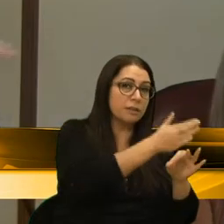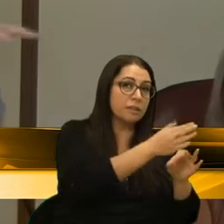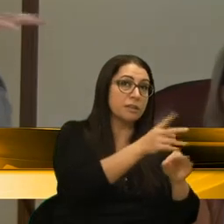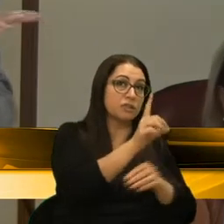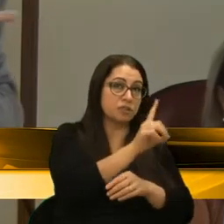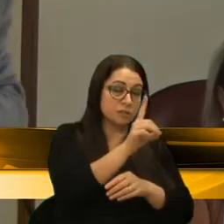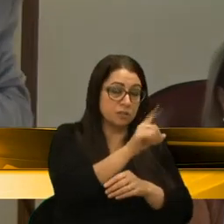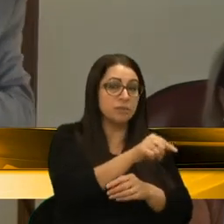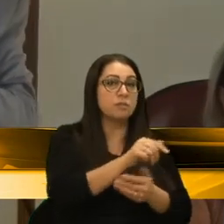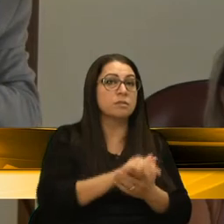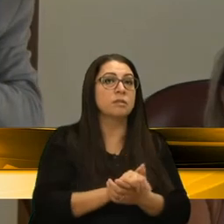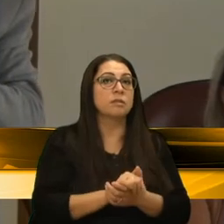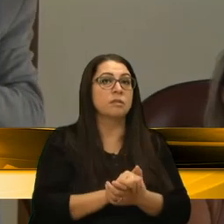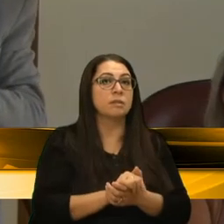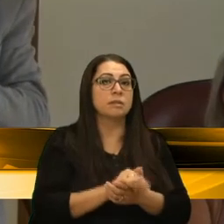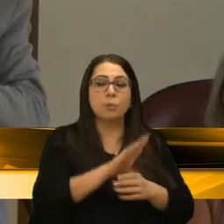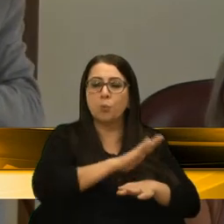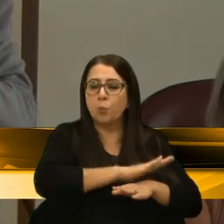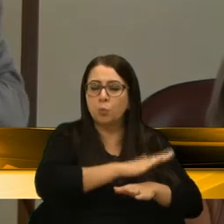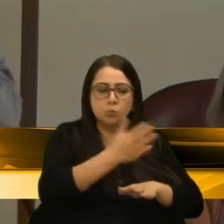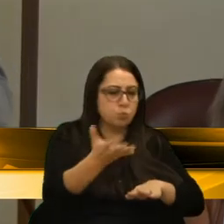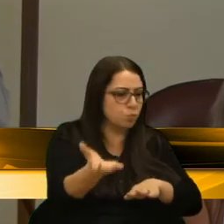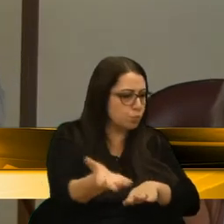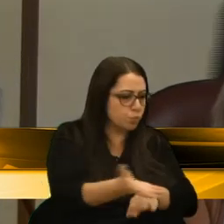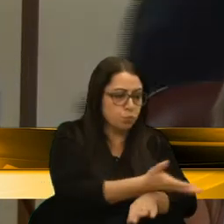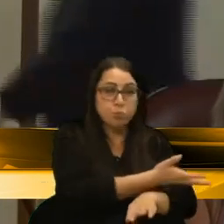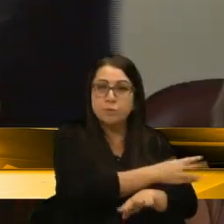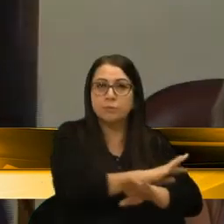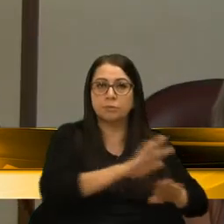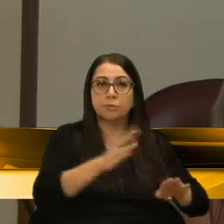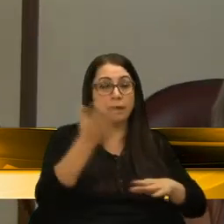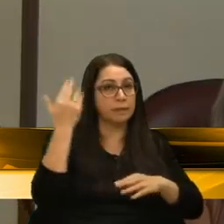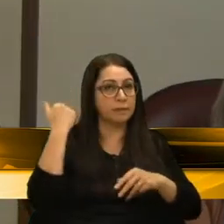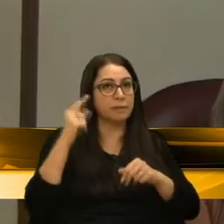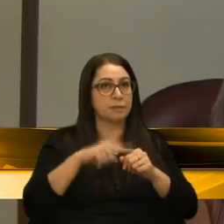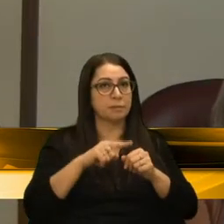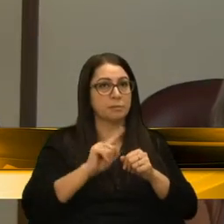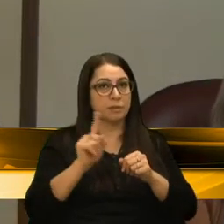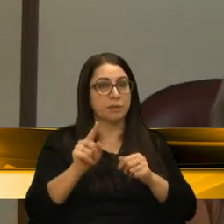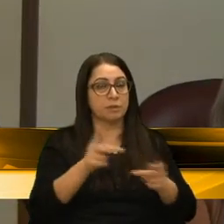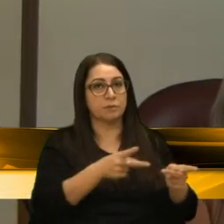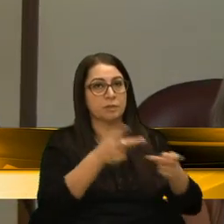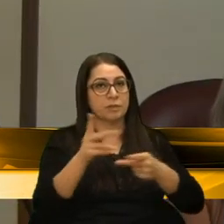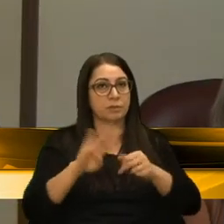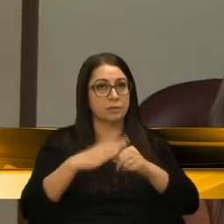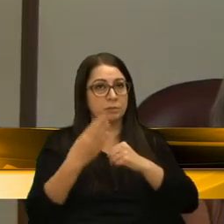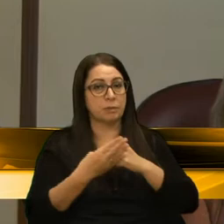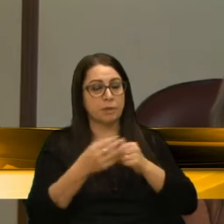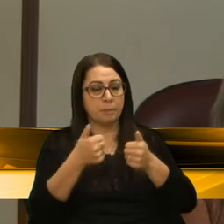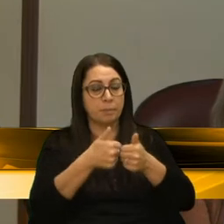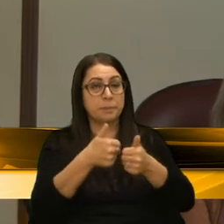também se rapou toda a área, e na época eu estive em visita aí no bairro